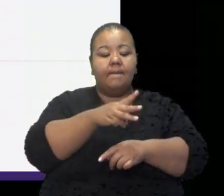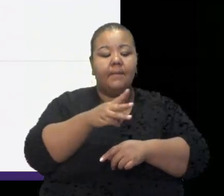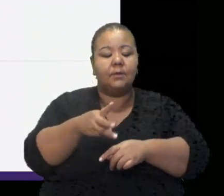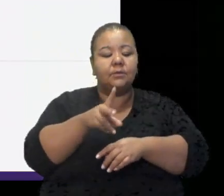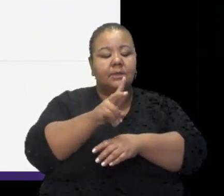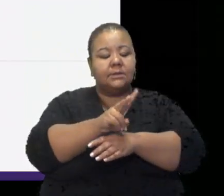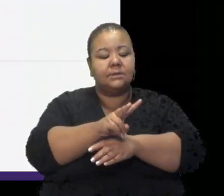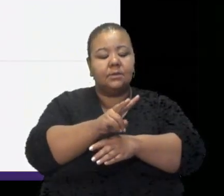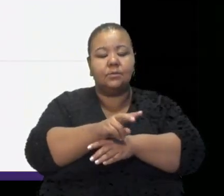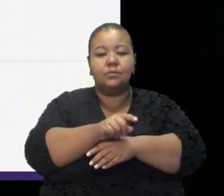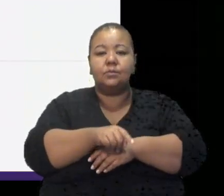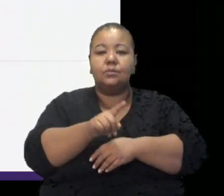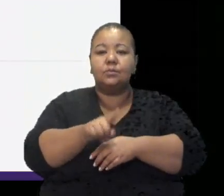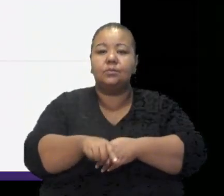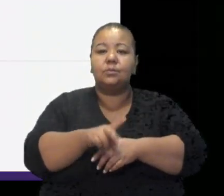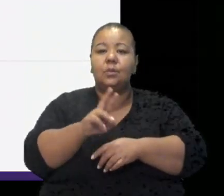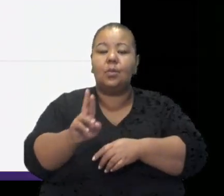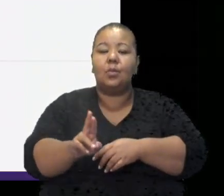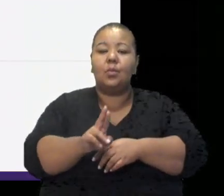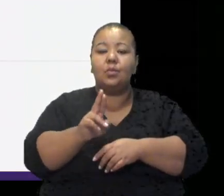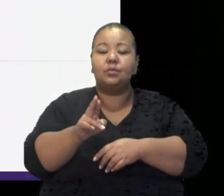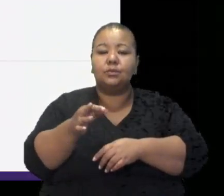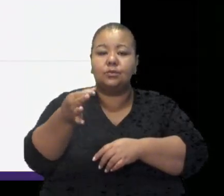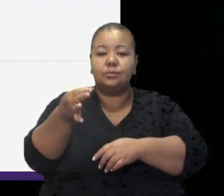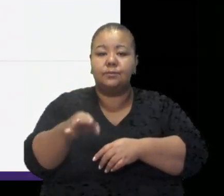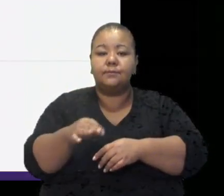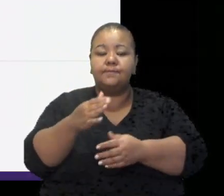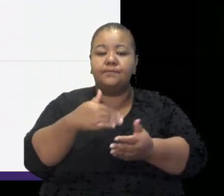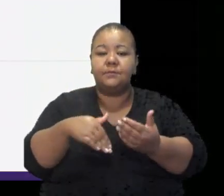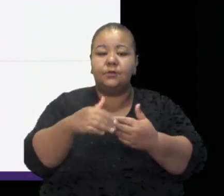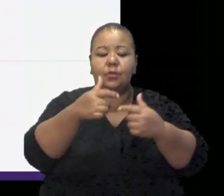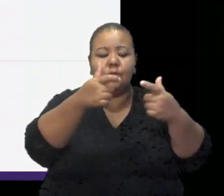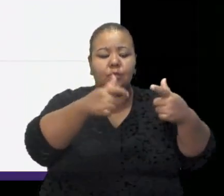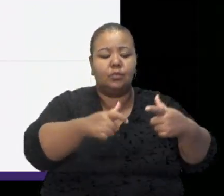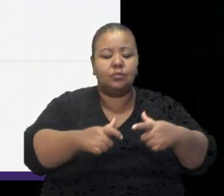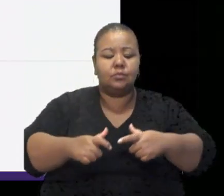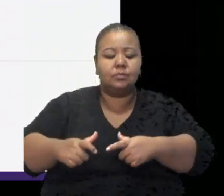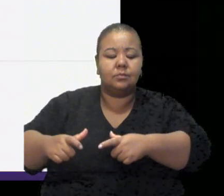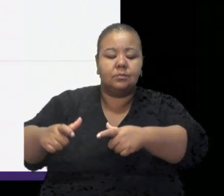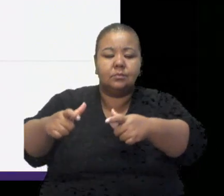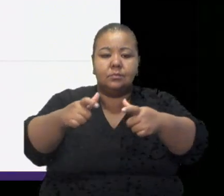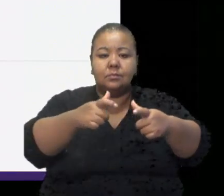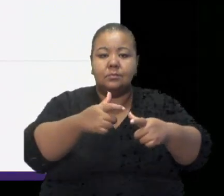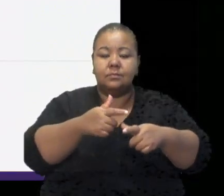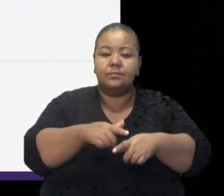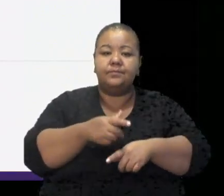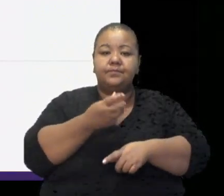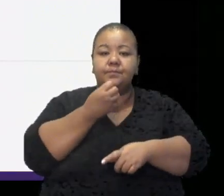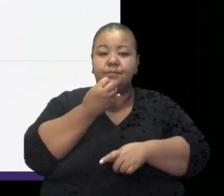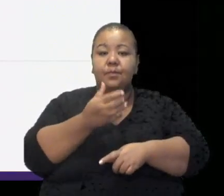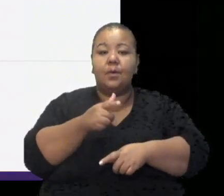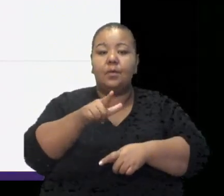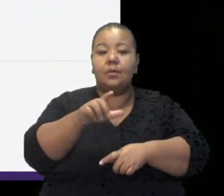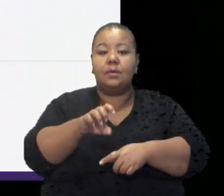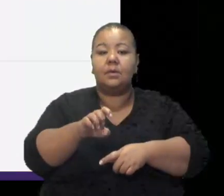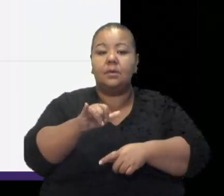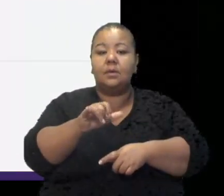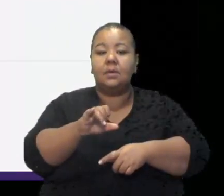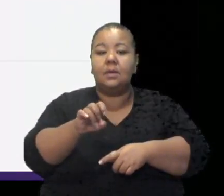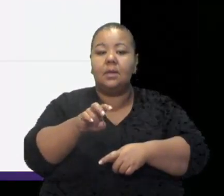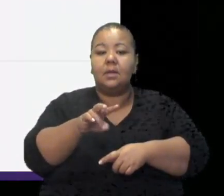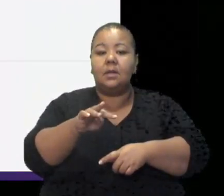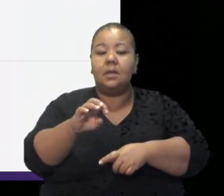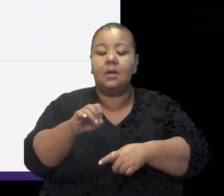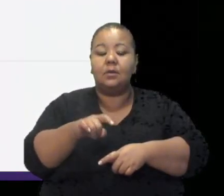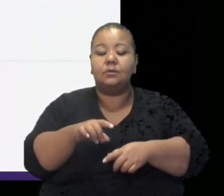né? O uso adequado de todo o espaço disponível, um bom layout deixa apenas o espaço necessário